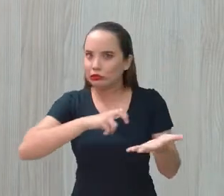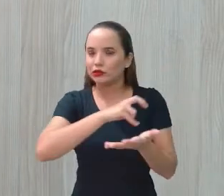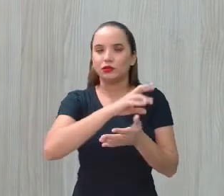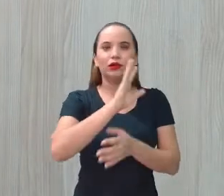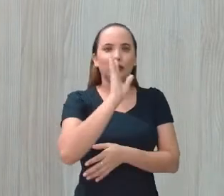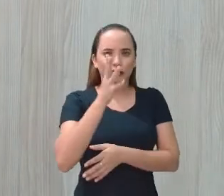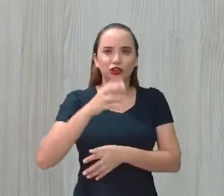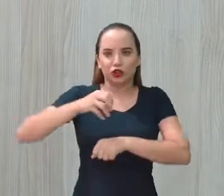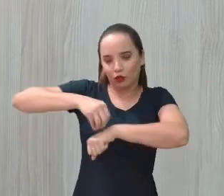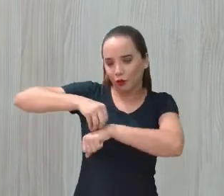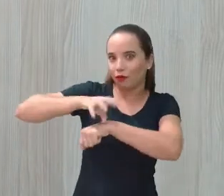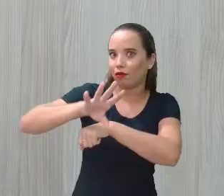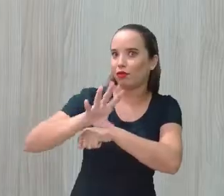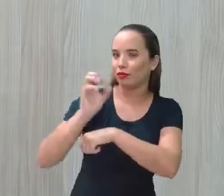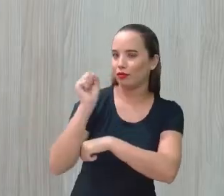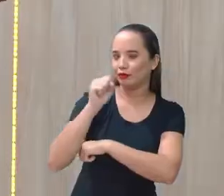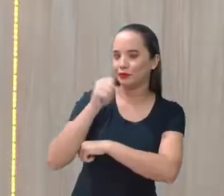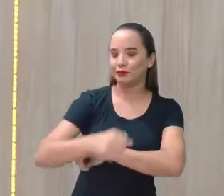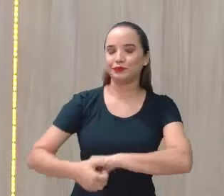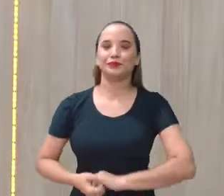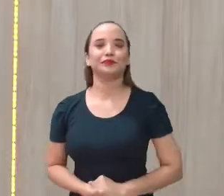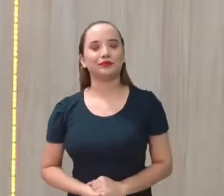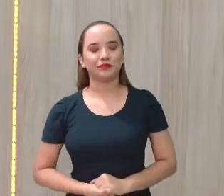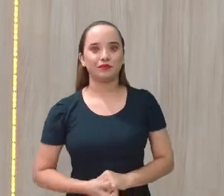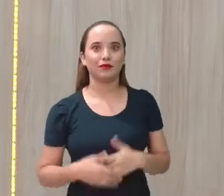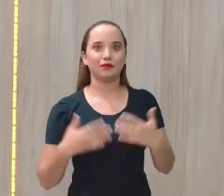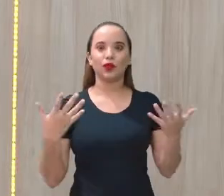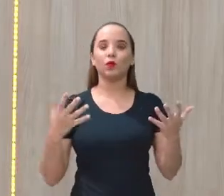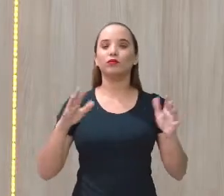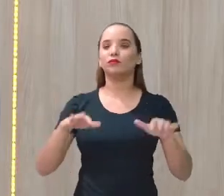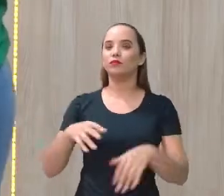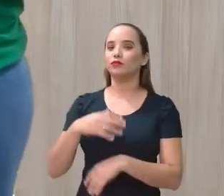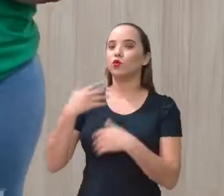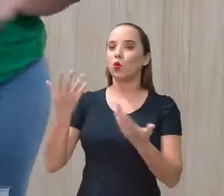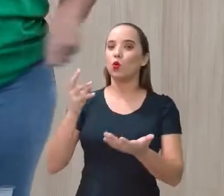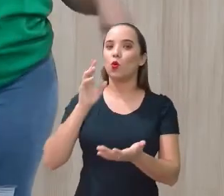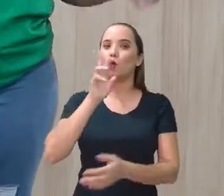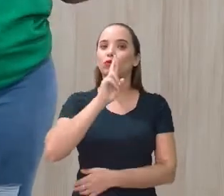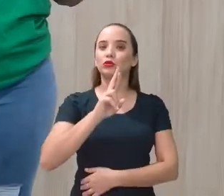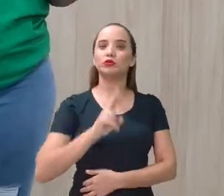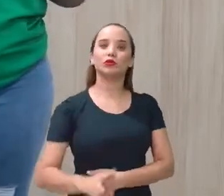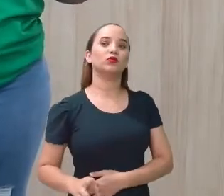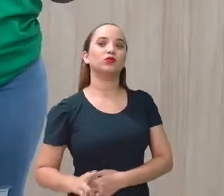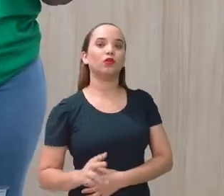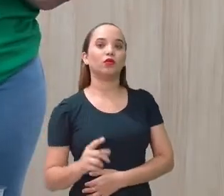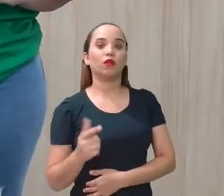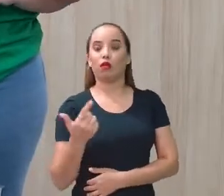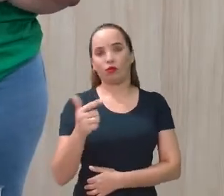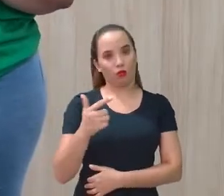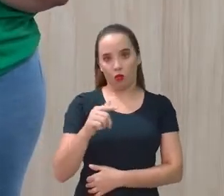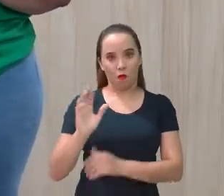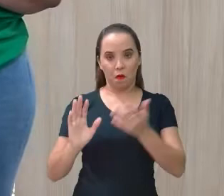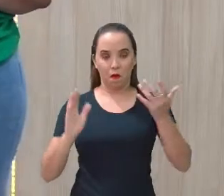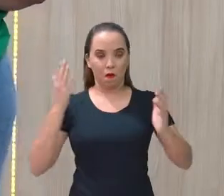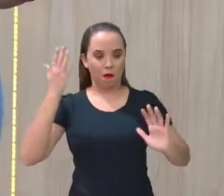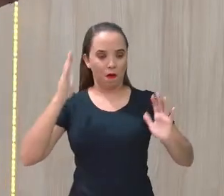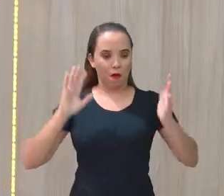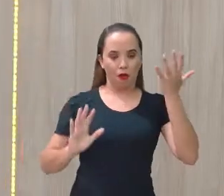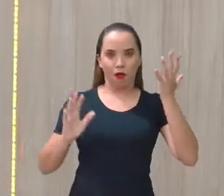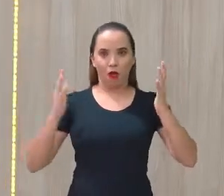Já deu a dica. Já dei a dica. Então, e aí? Bora lá. Os gestos não são